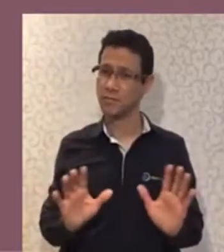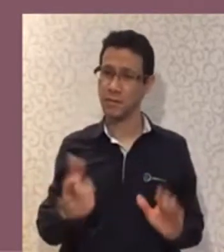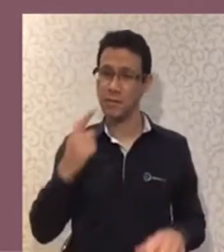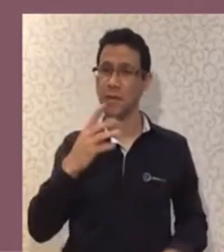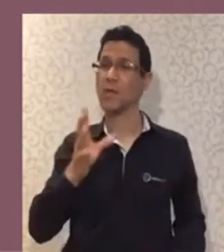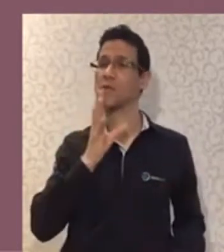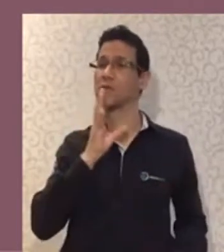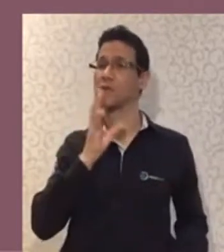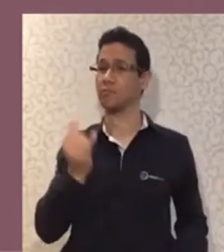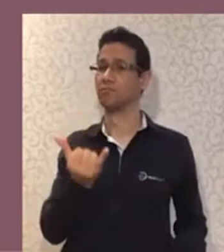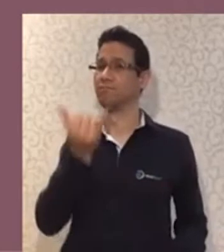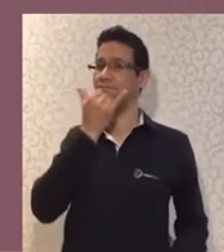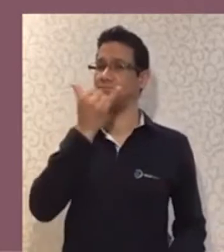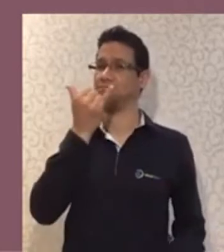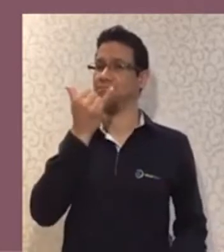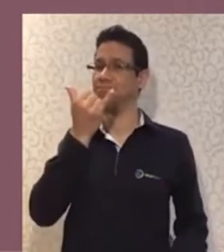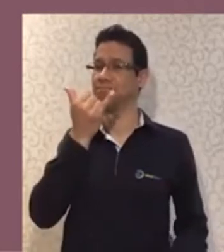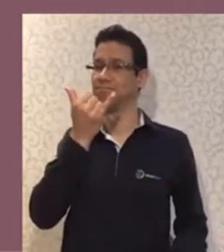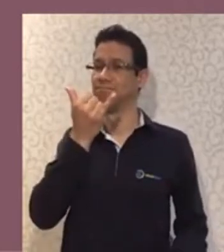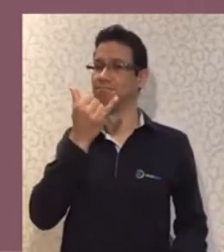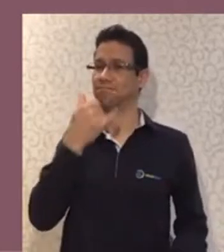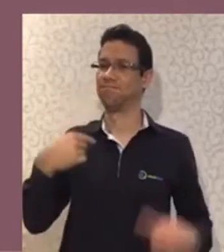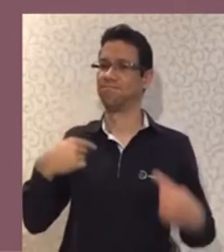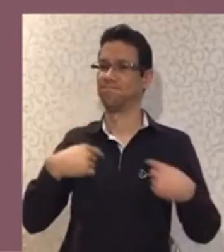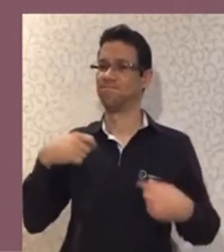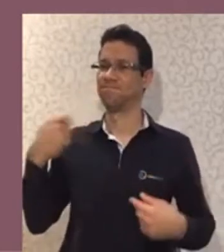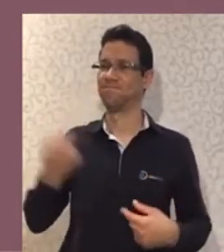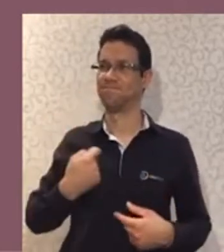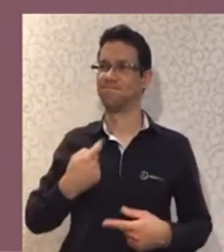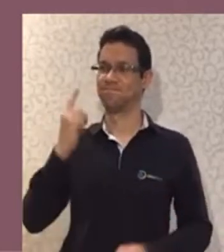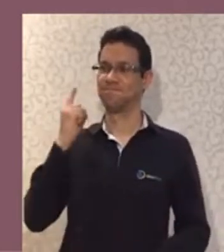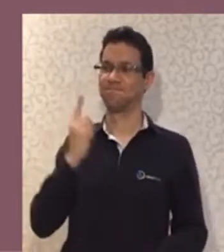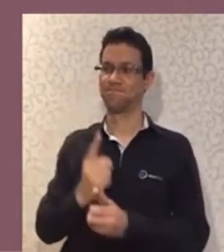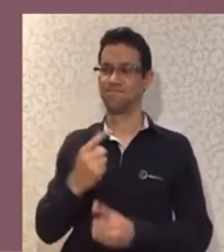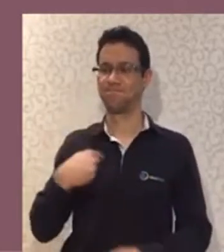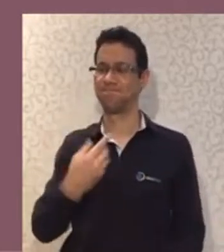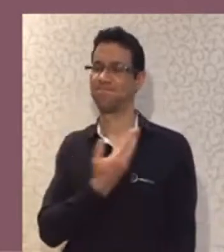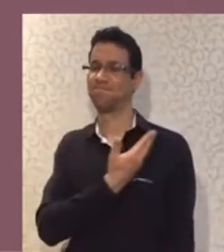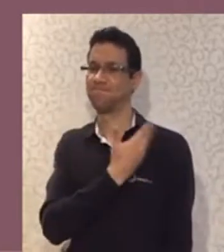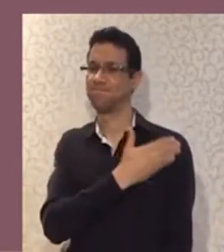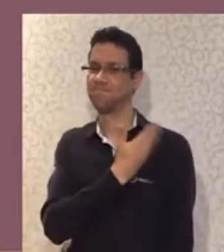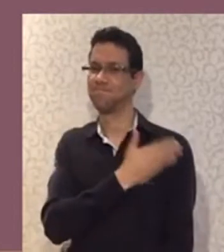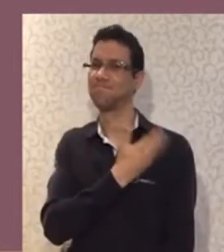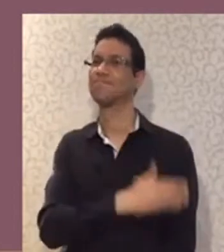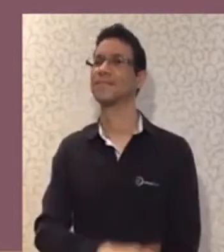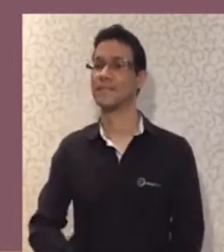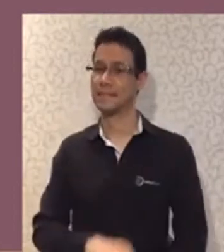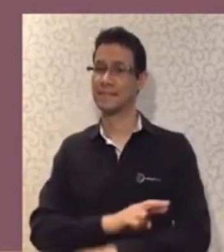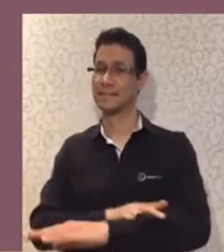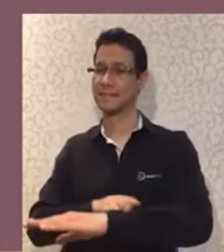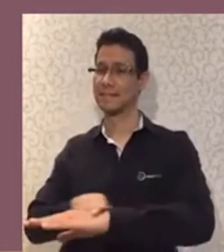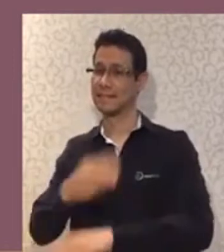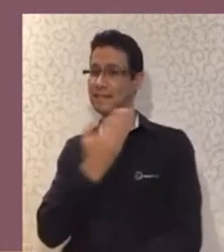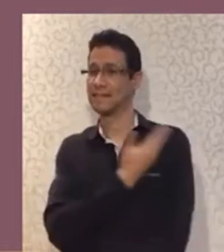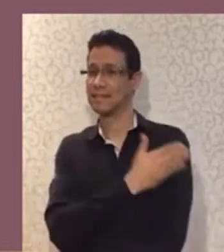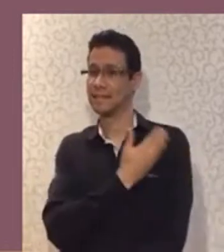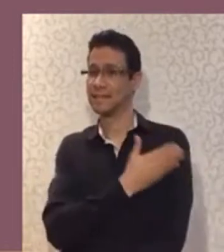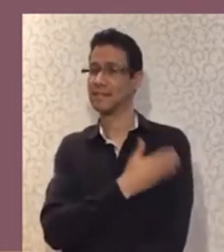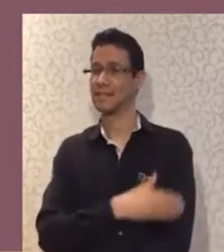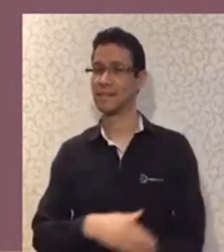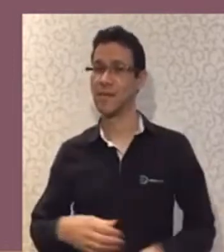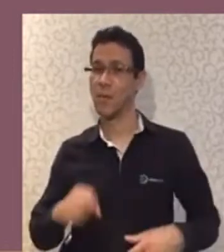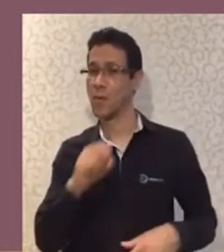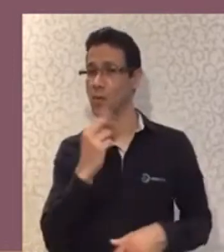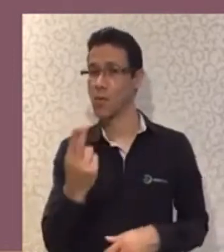desculpe, eu fui racista quando eu te disse isso. Ou se tivesse tido uma atitude ou uma palavra